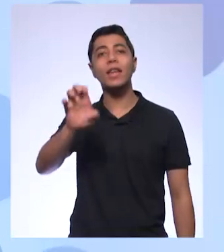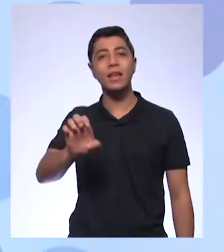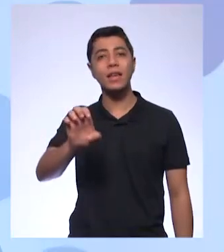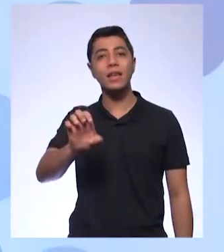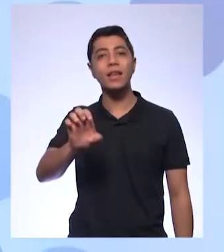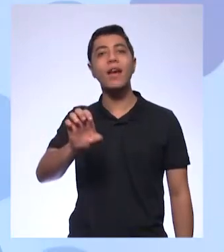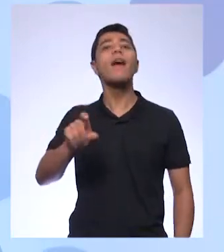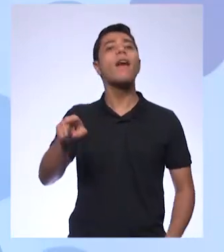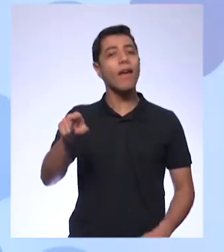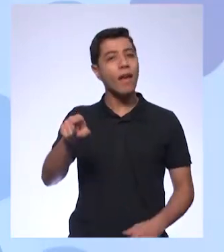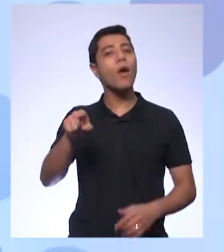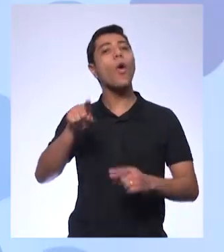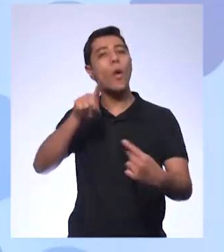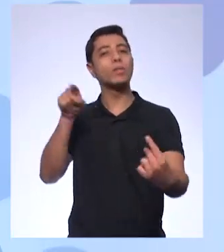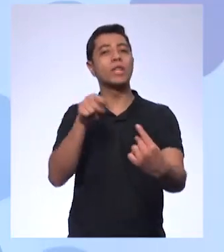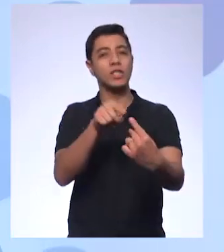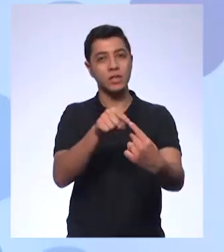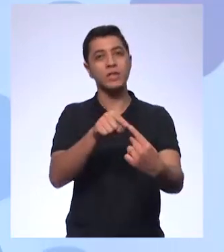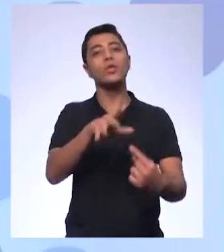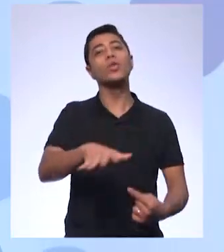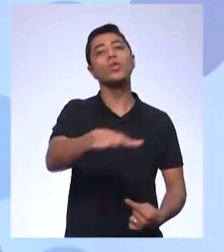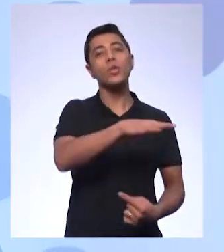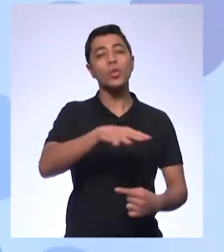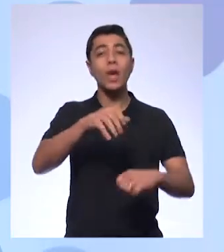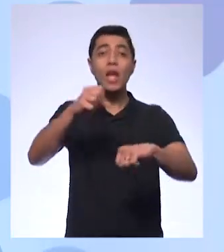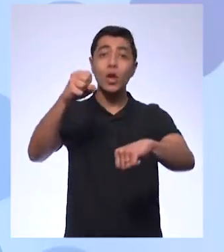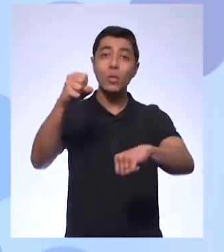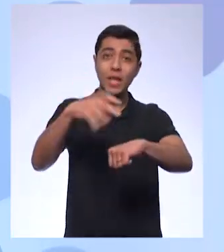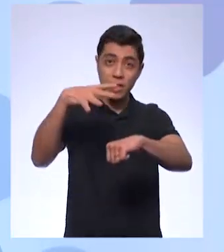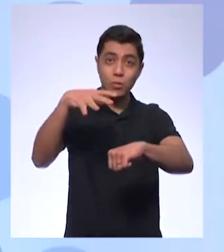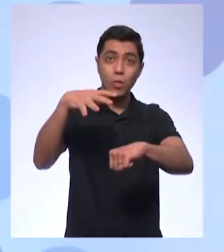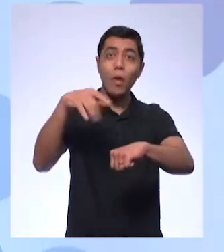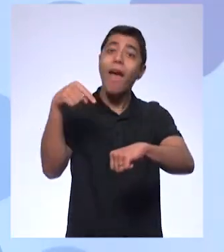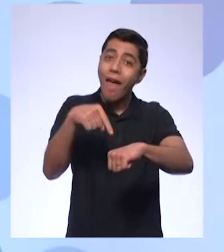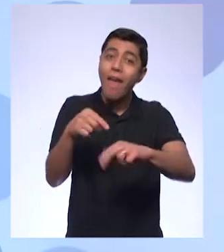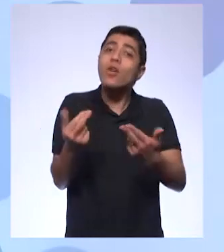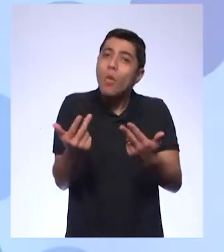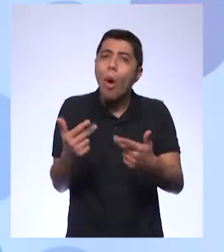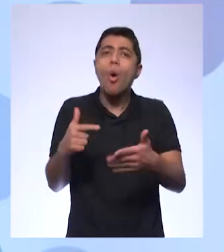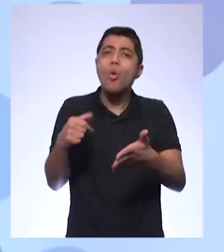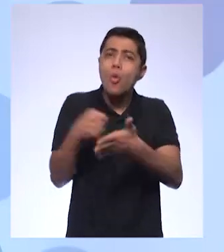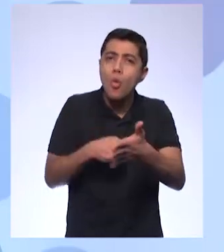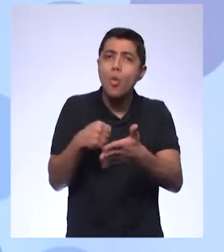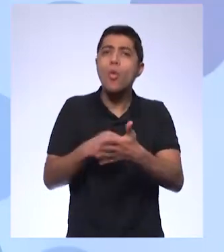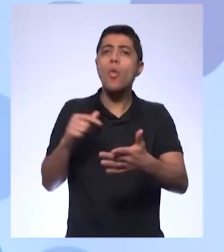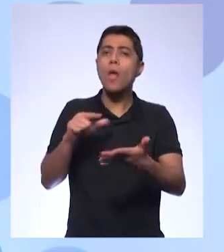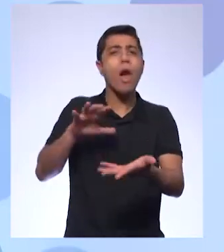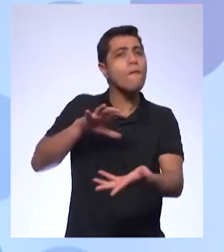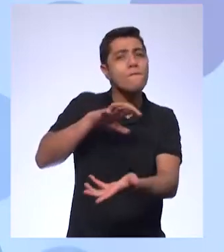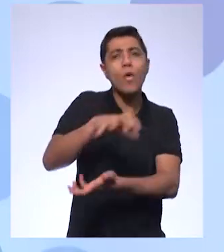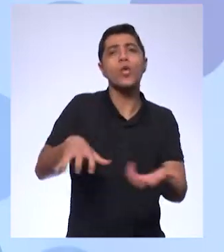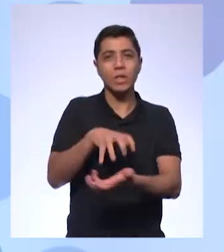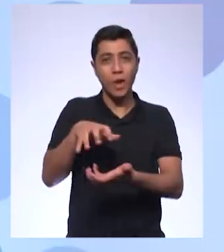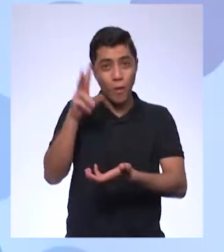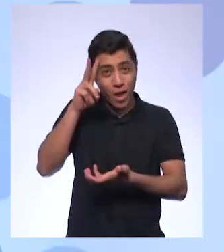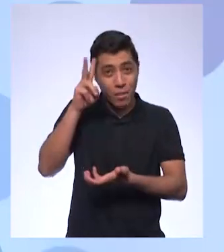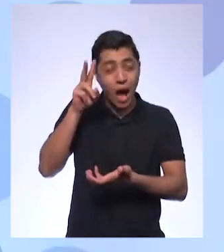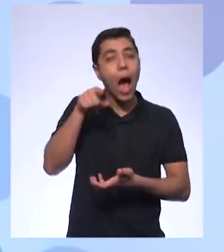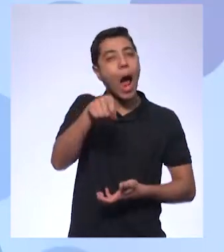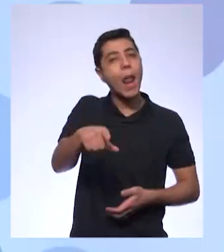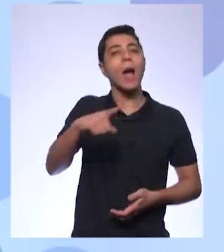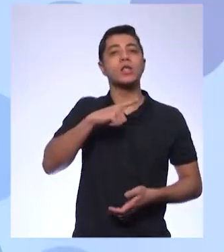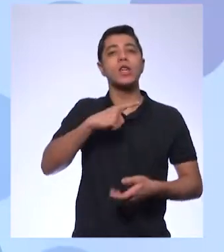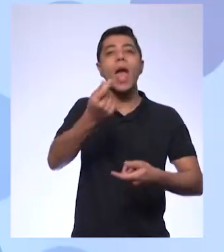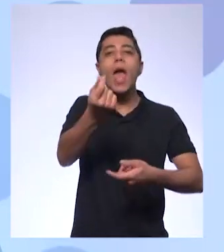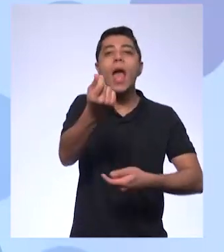pelos ideais iluministas, como as revoluções, o liberalismo econômico esteve presente, né, até porque a gente reparou ali em